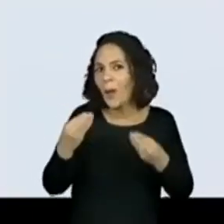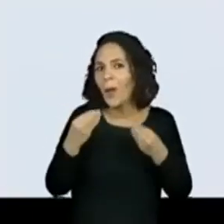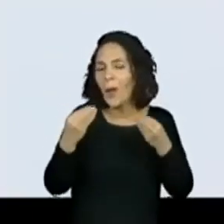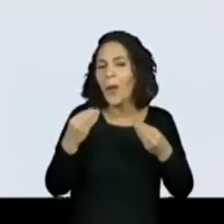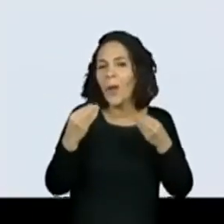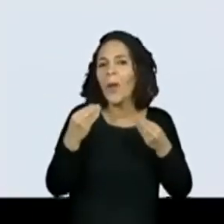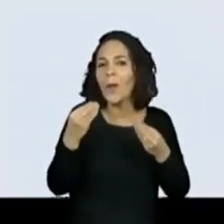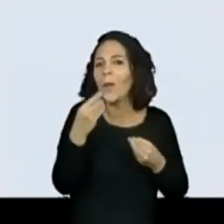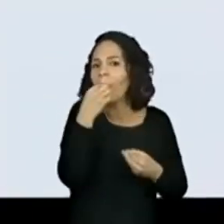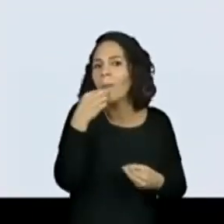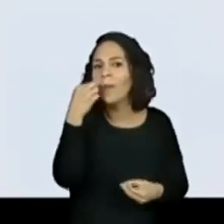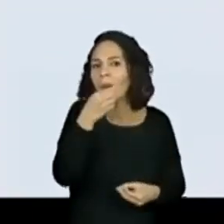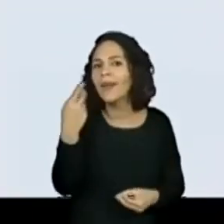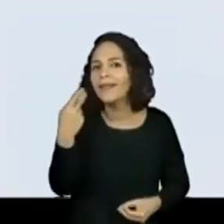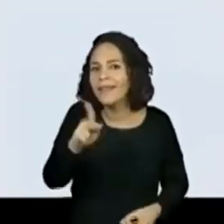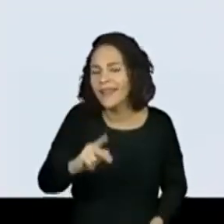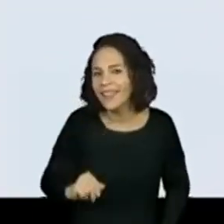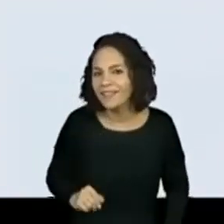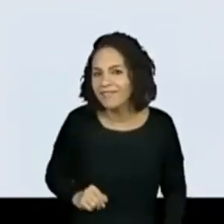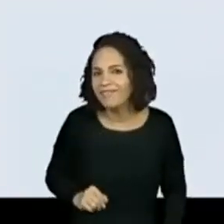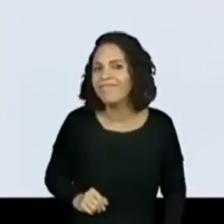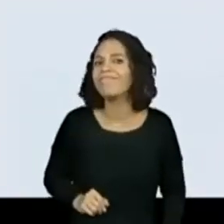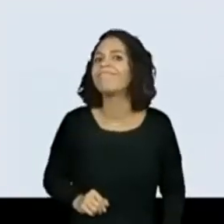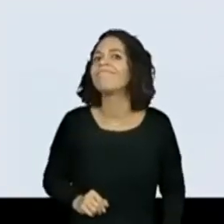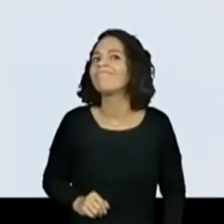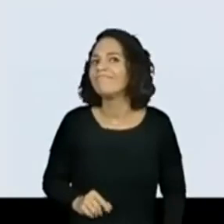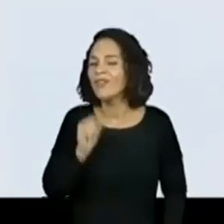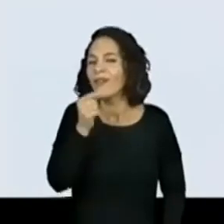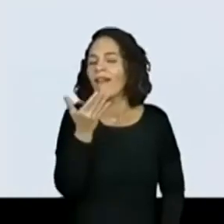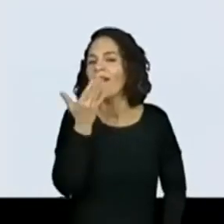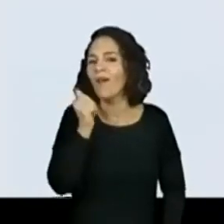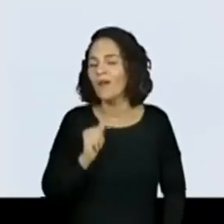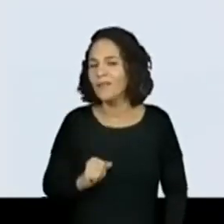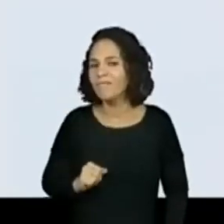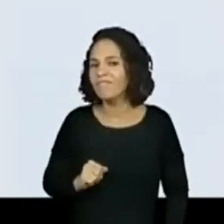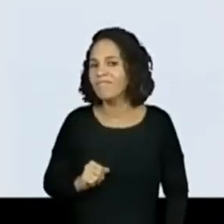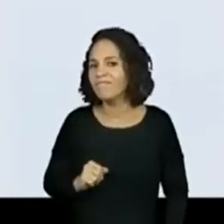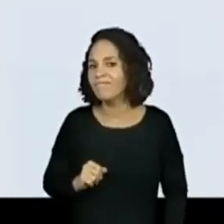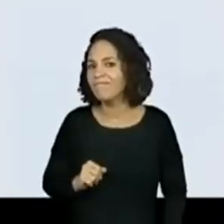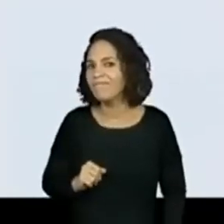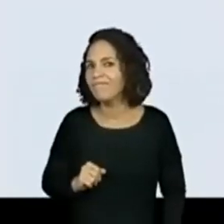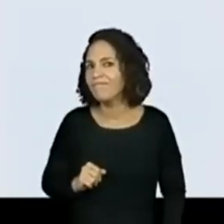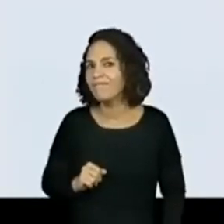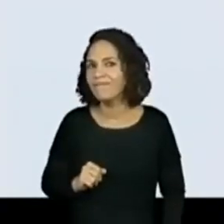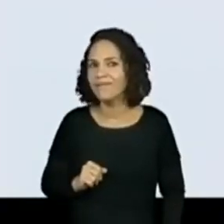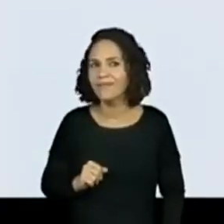boca desse inseto, de acordo com aquilo que ele se alimenta.